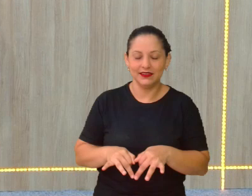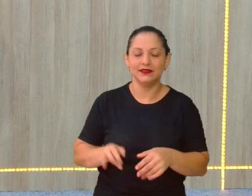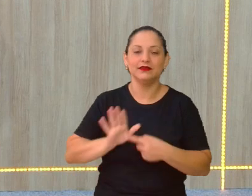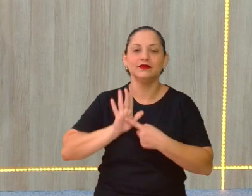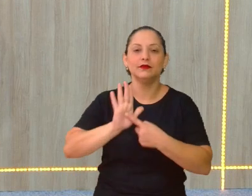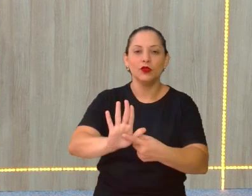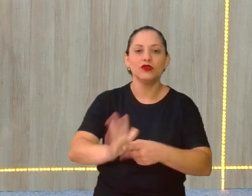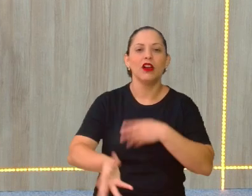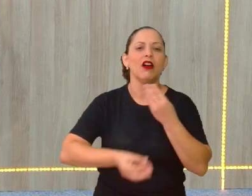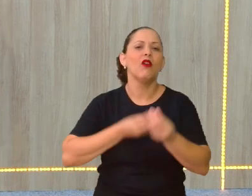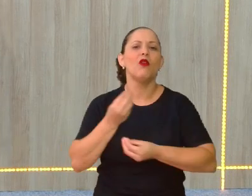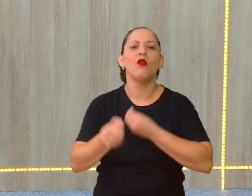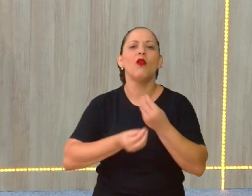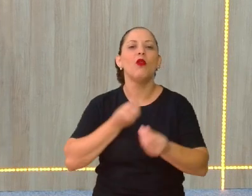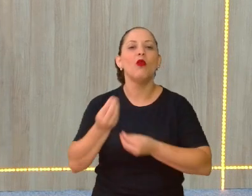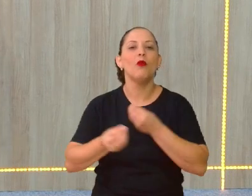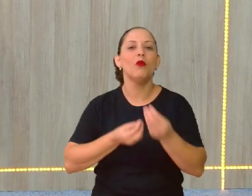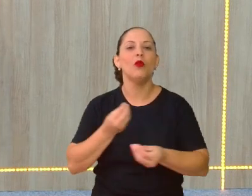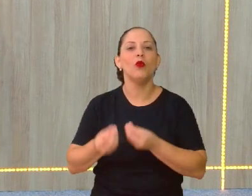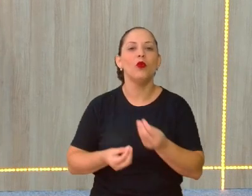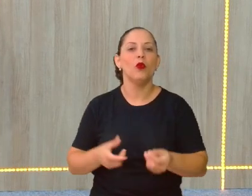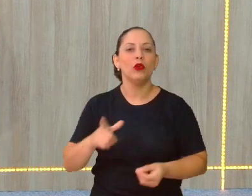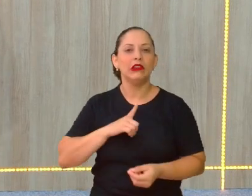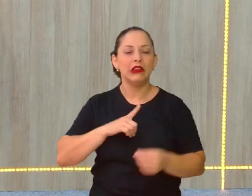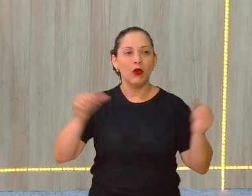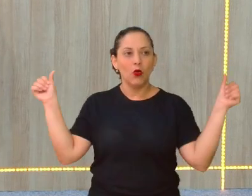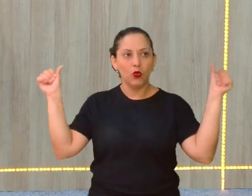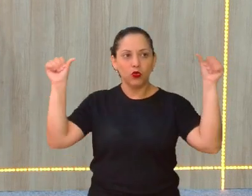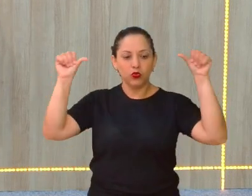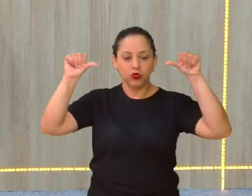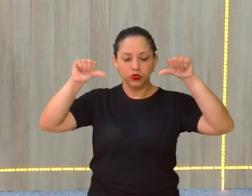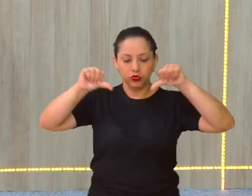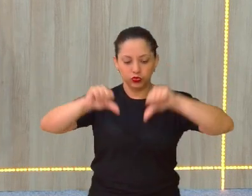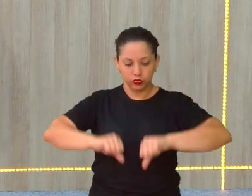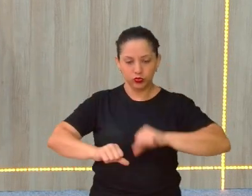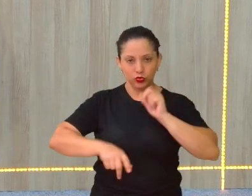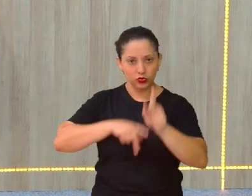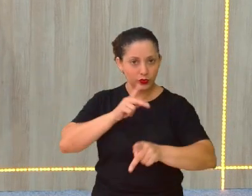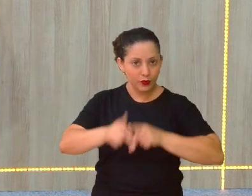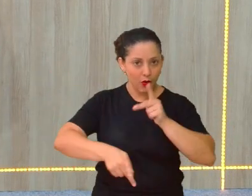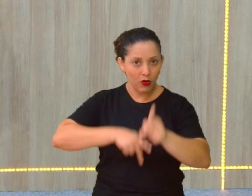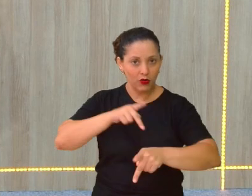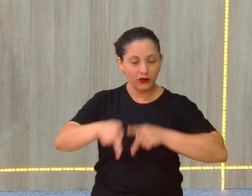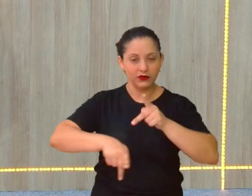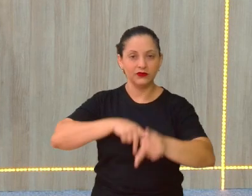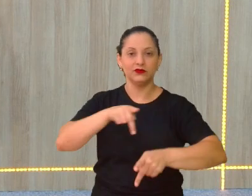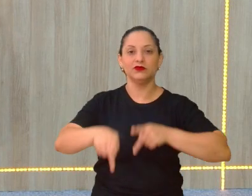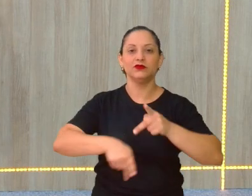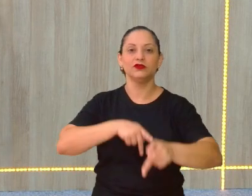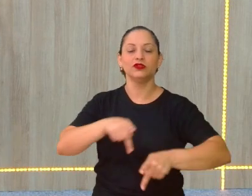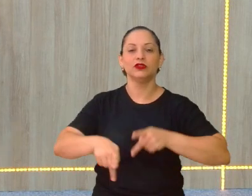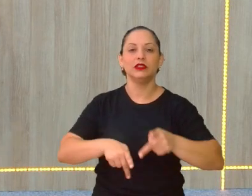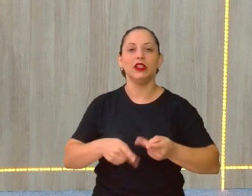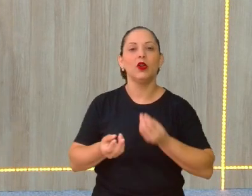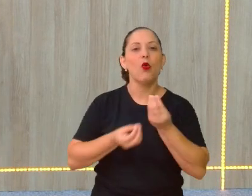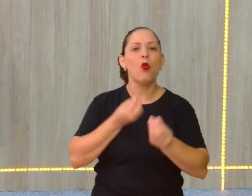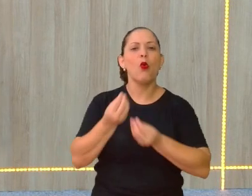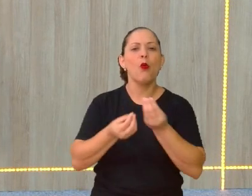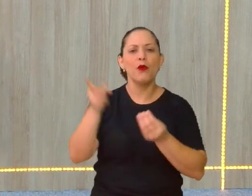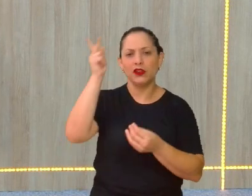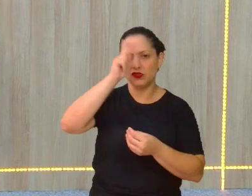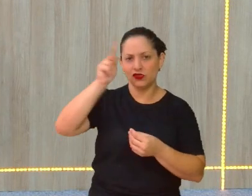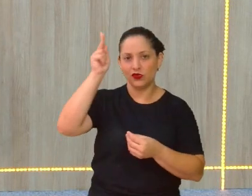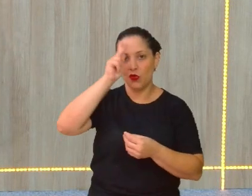essa civilização ela entrou em declínio e encaminhou a história da humanidade